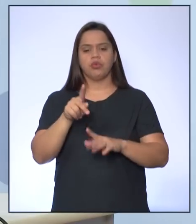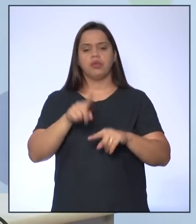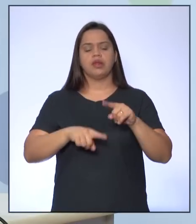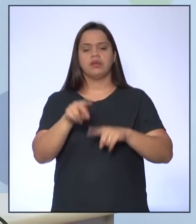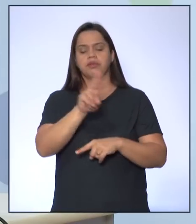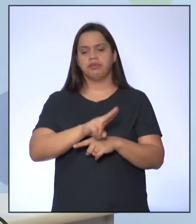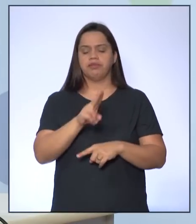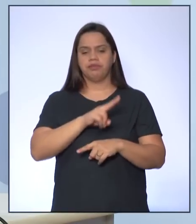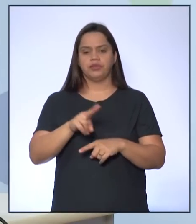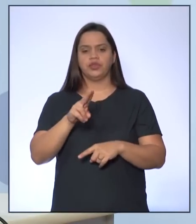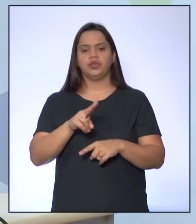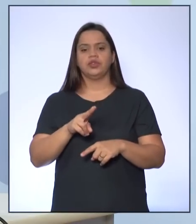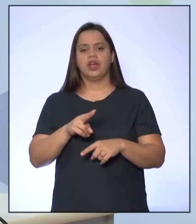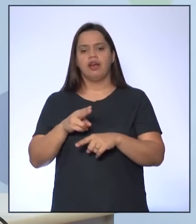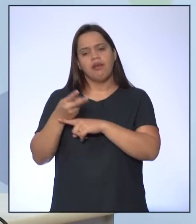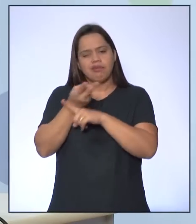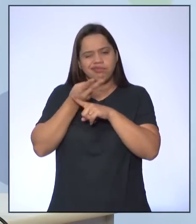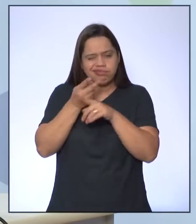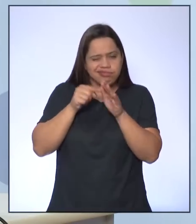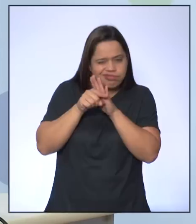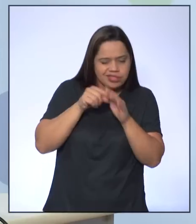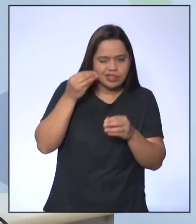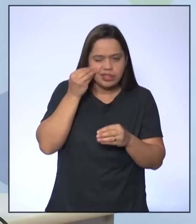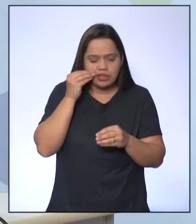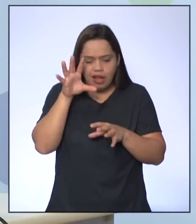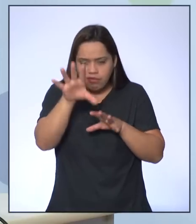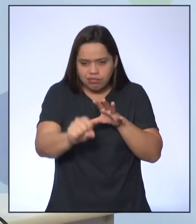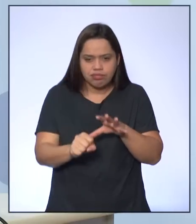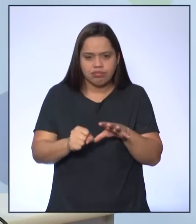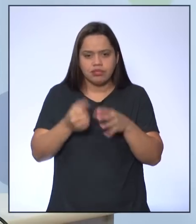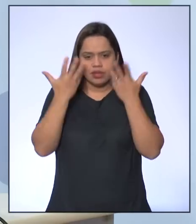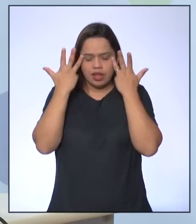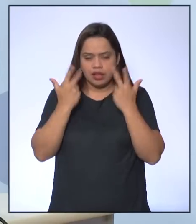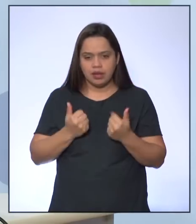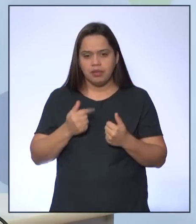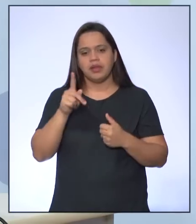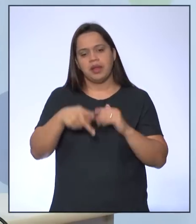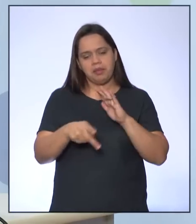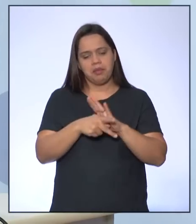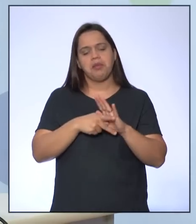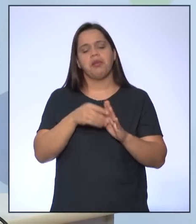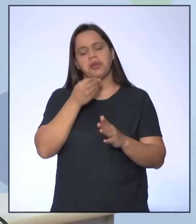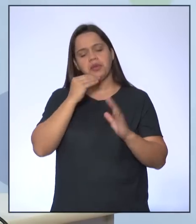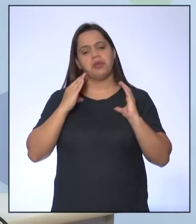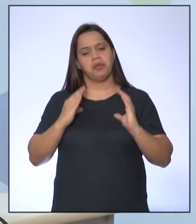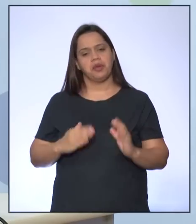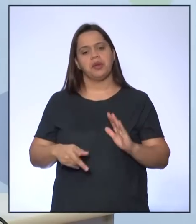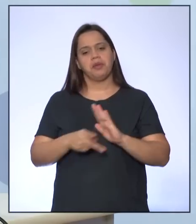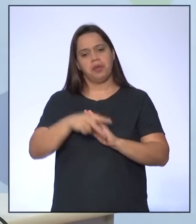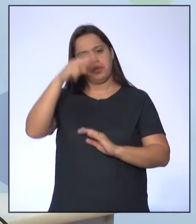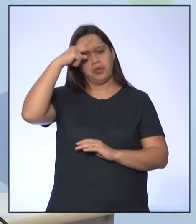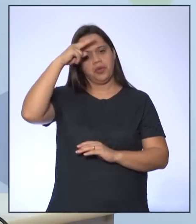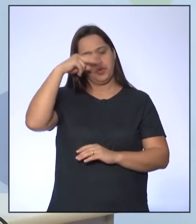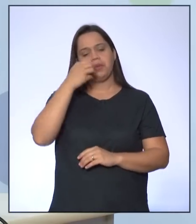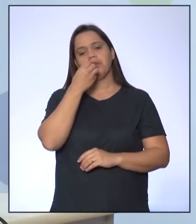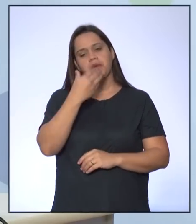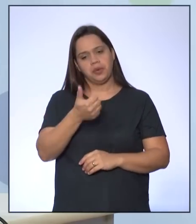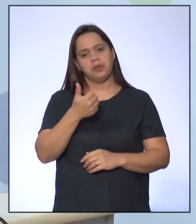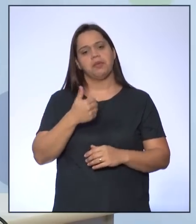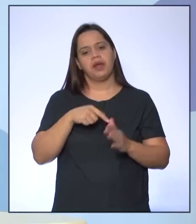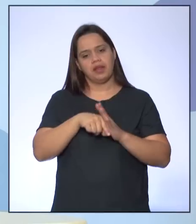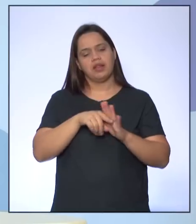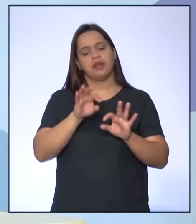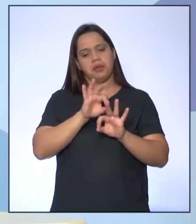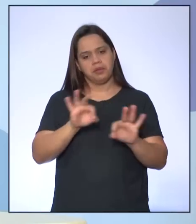algumas interações corretas, sim. Pessoas que utilizaram a sua atitude historiadora e analisaram bem as evidências que a imagem trouxe,